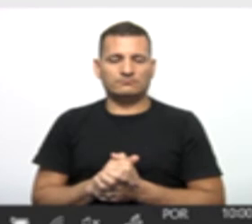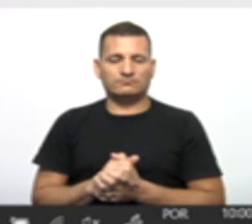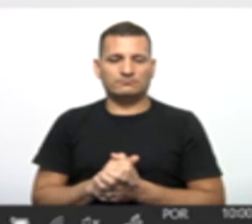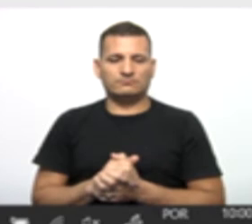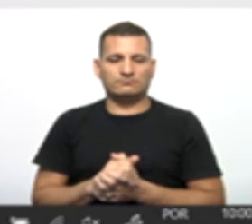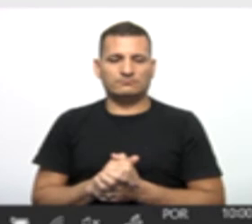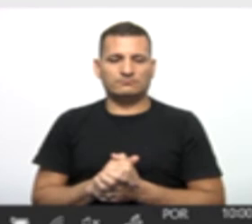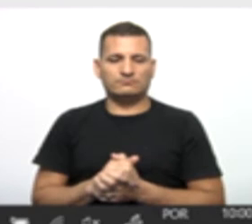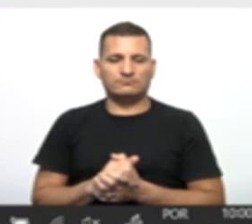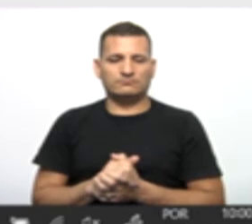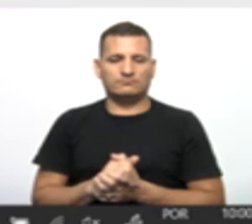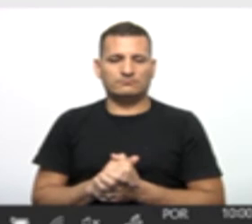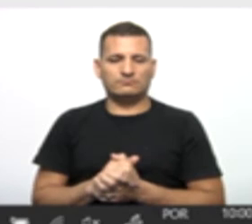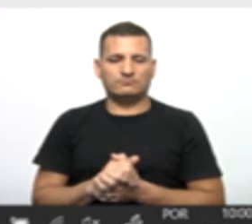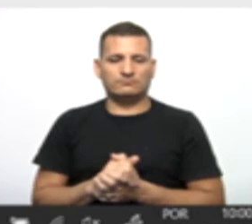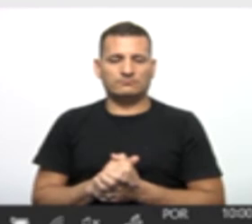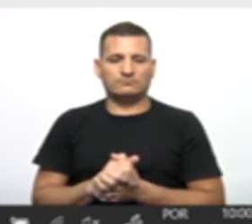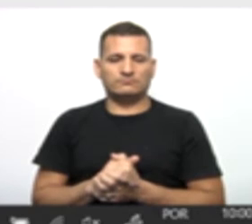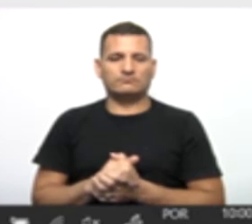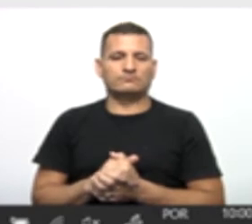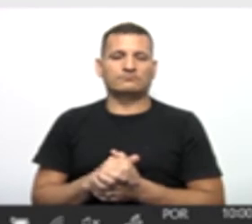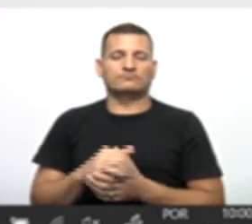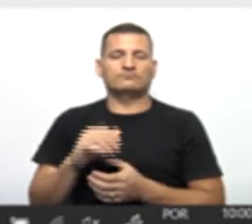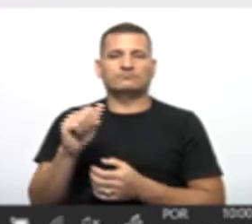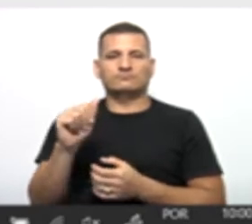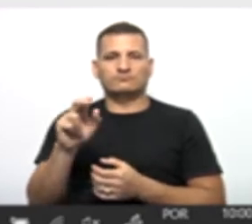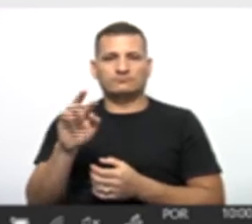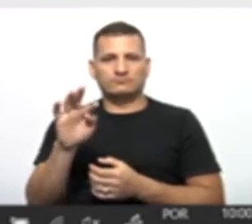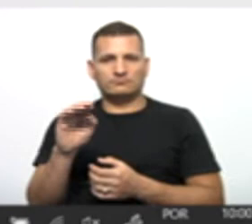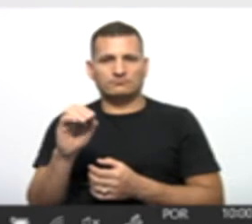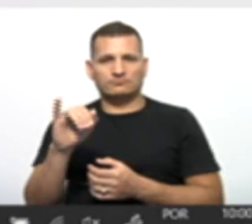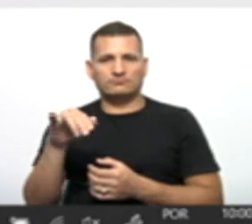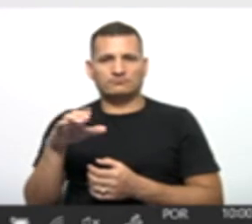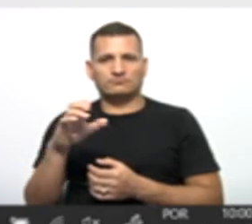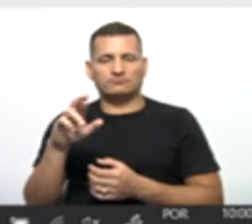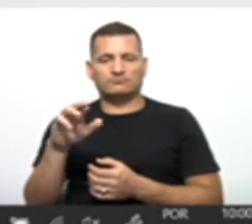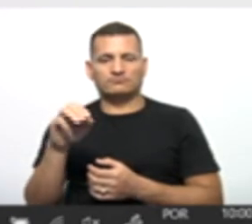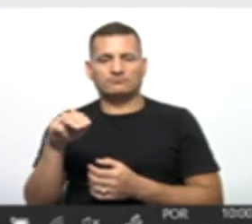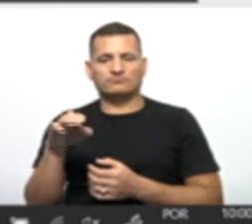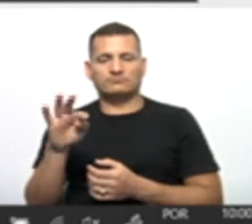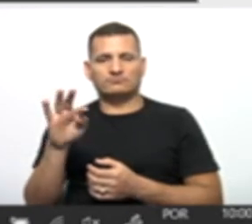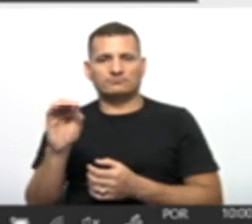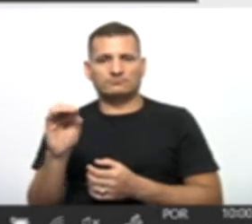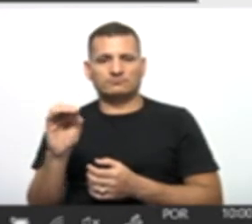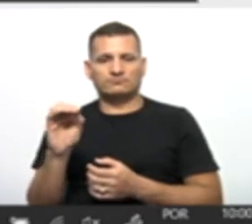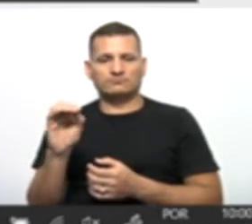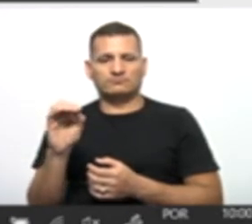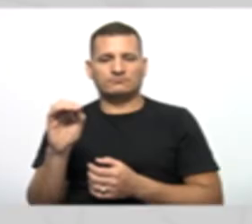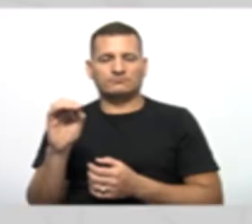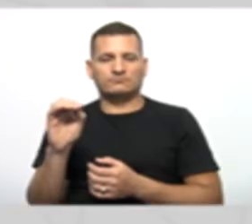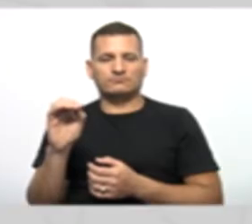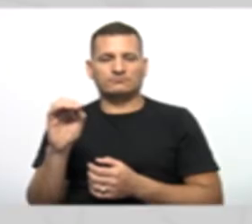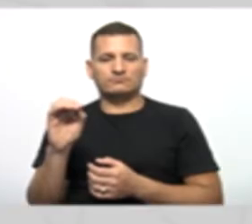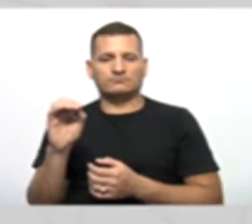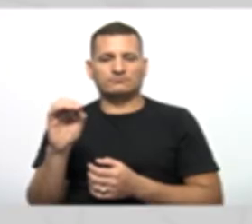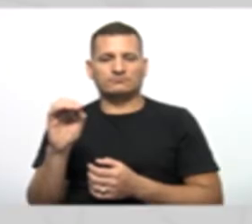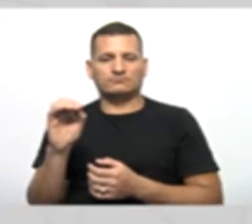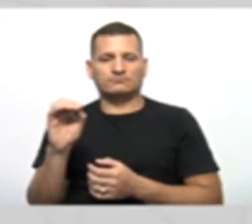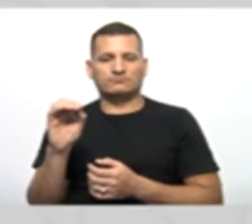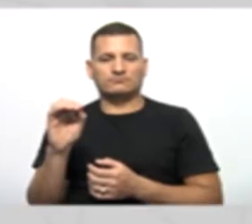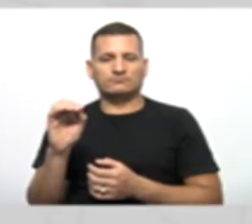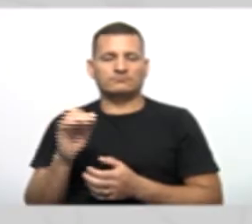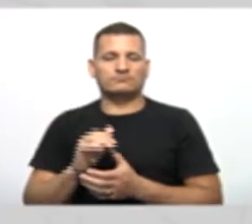né? E aqui nos nossos extras, nós temos aqui o autoincremento, que foi a forma que nós colocamos aqui. Como eu falei para